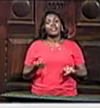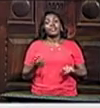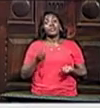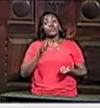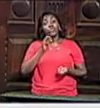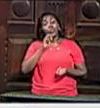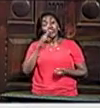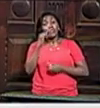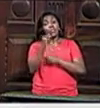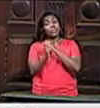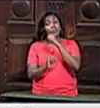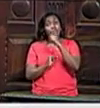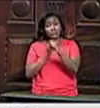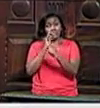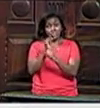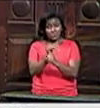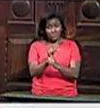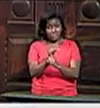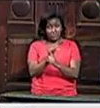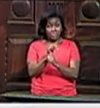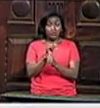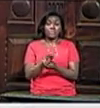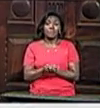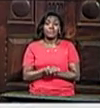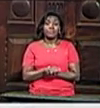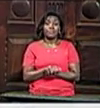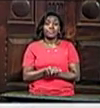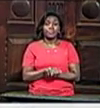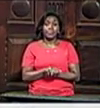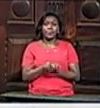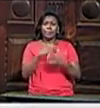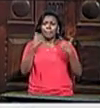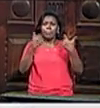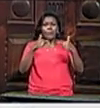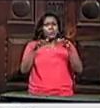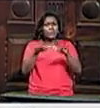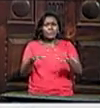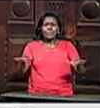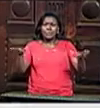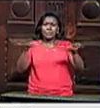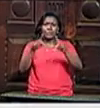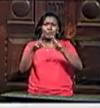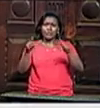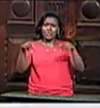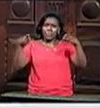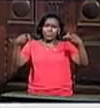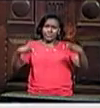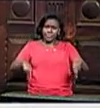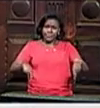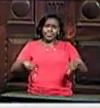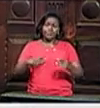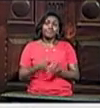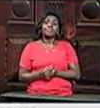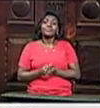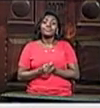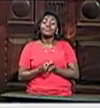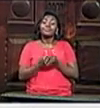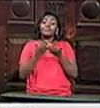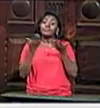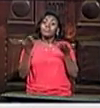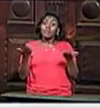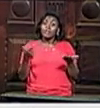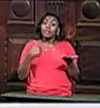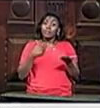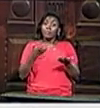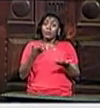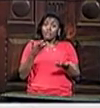sociais imprensa trabalhadoras e trabalhadores desta casa se o presidente eu